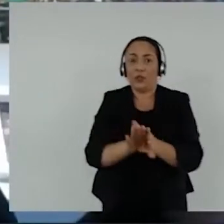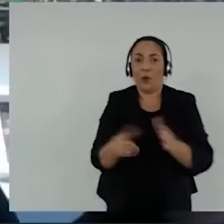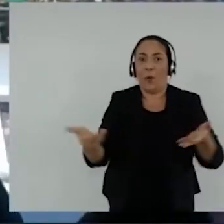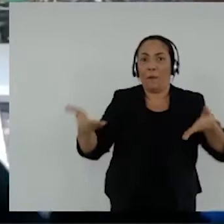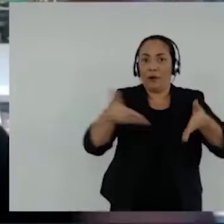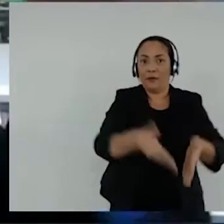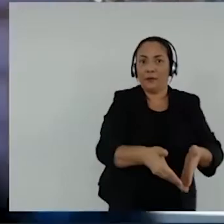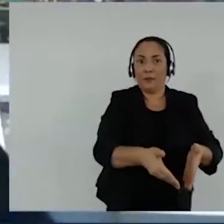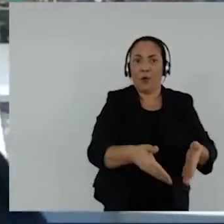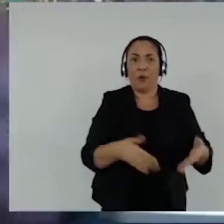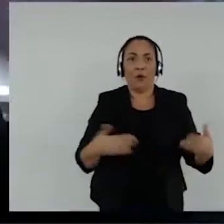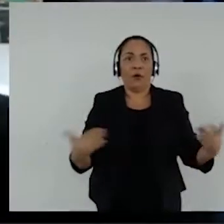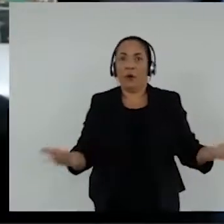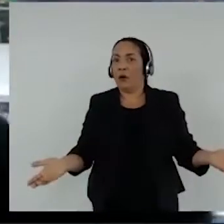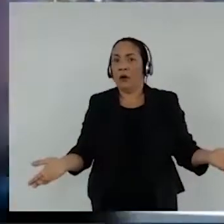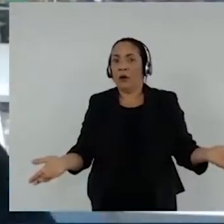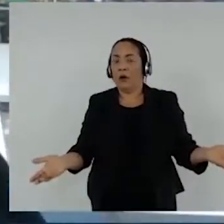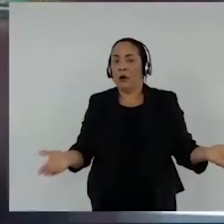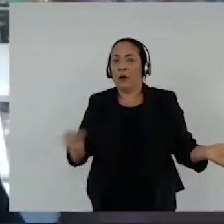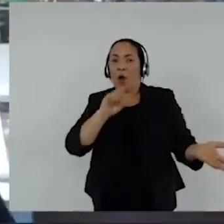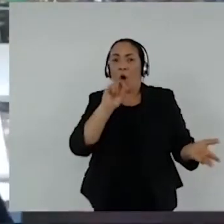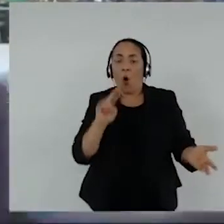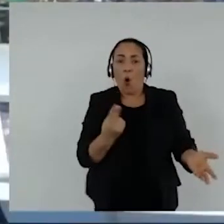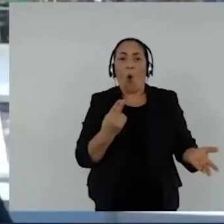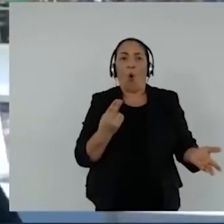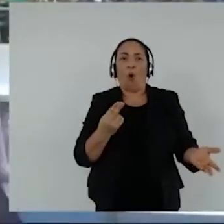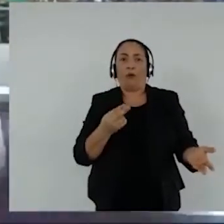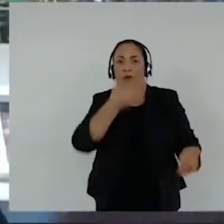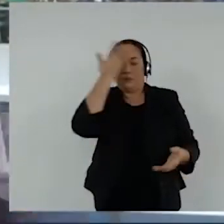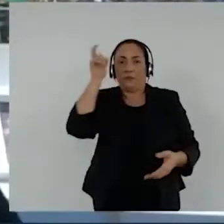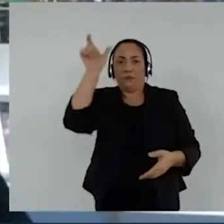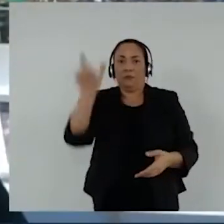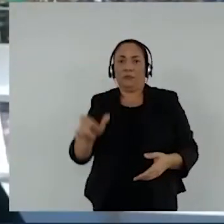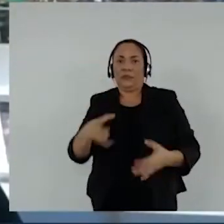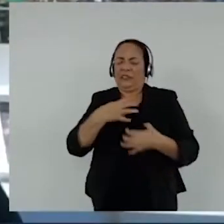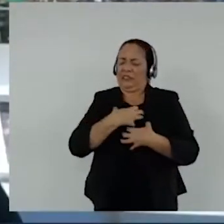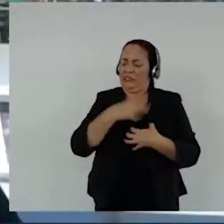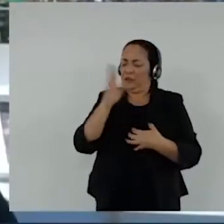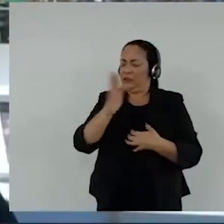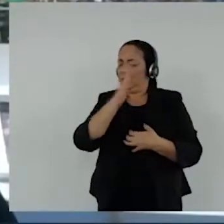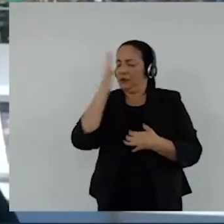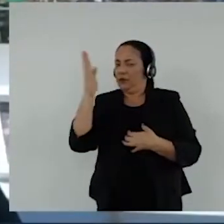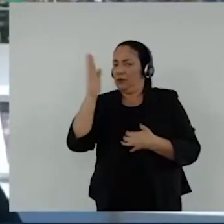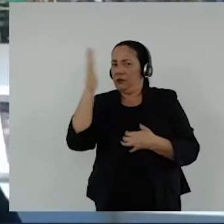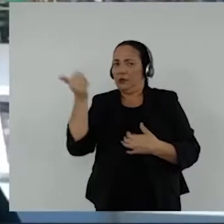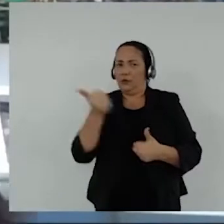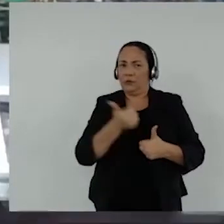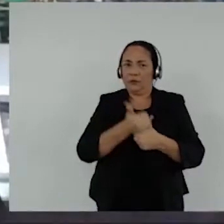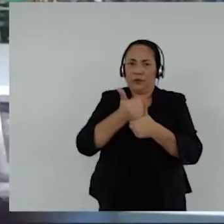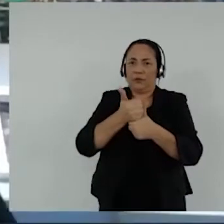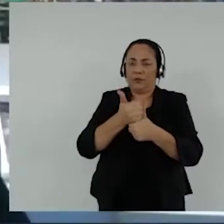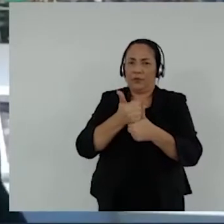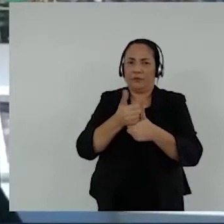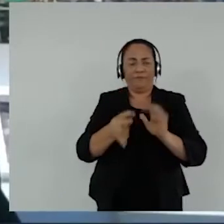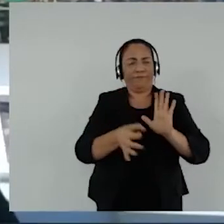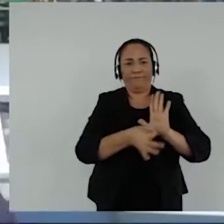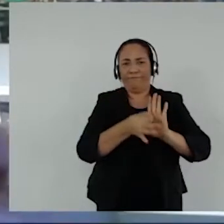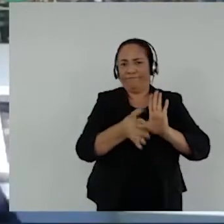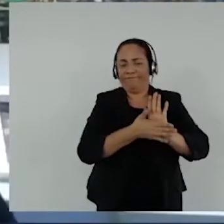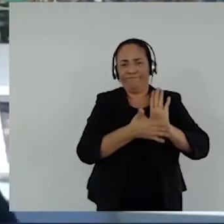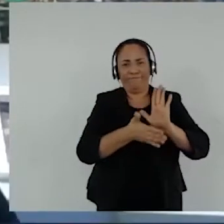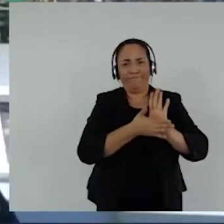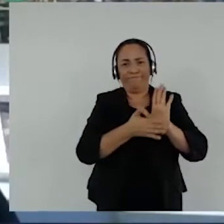um suplente, tipo um passou mal, e aí, opa, agora passa você a funcionar. Não compreendi direito. A proposta é inexequível porque